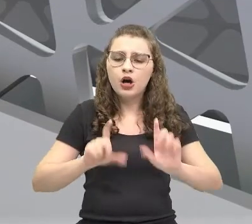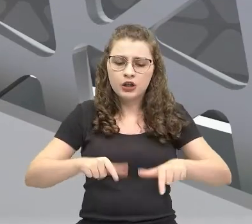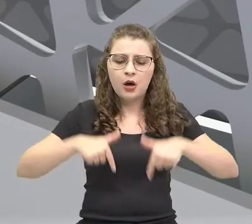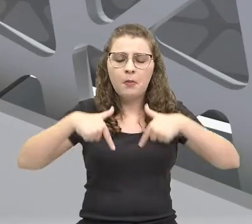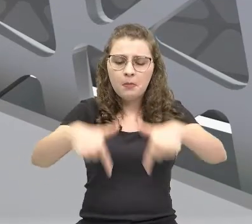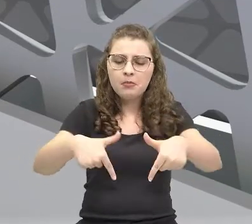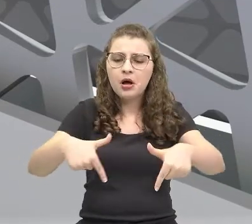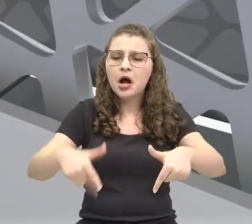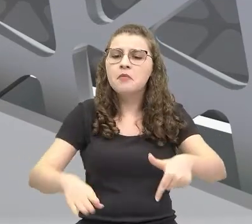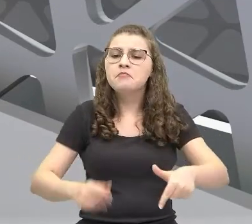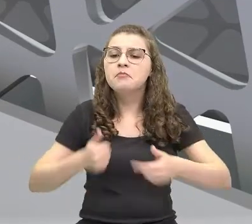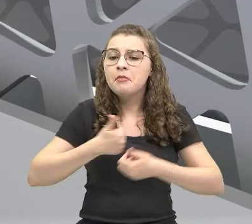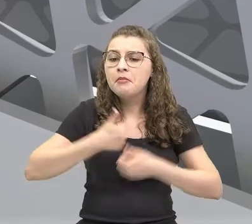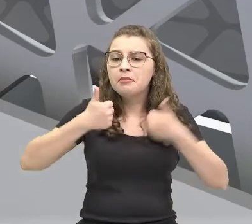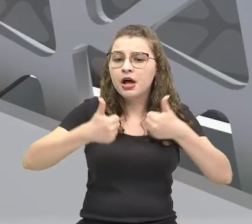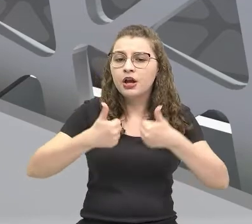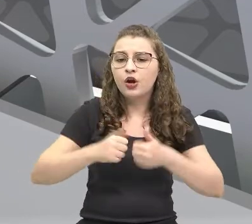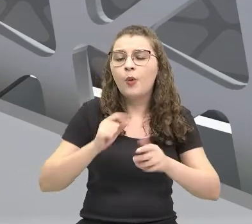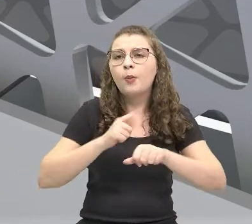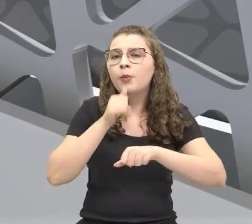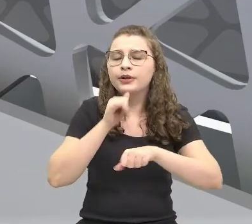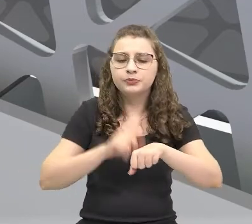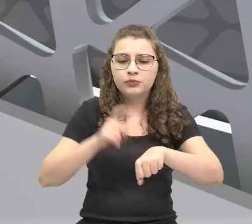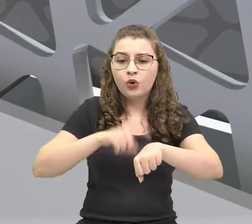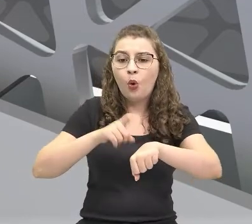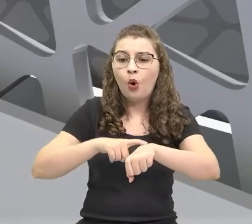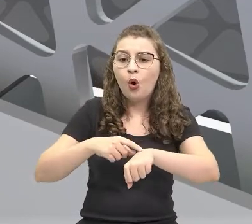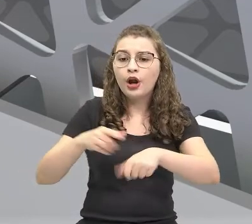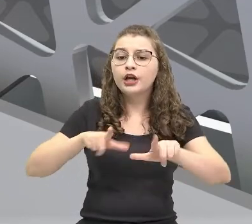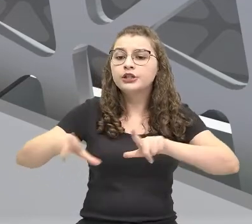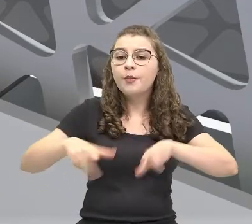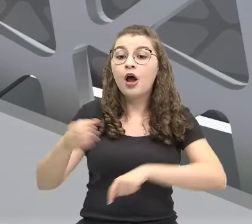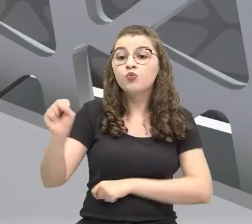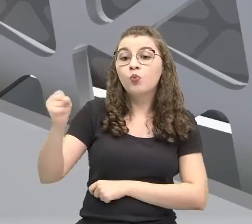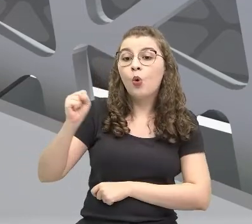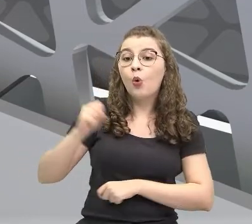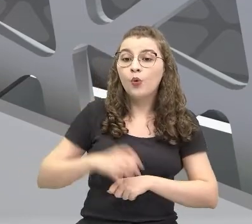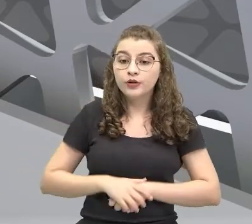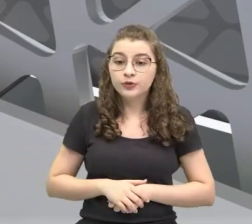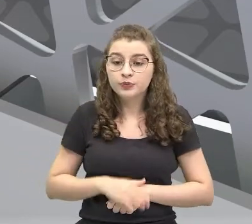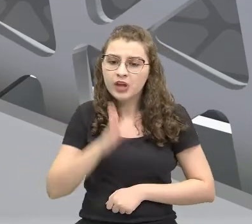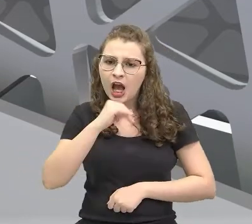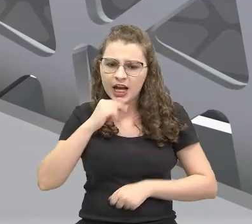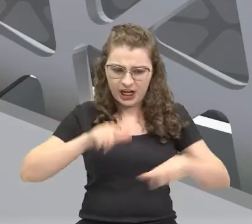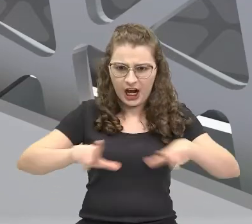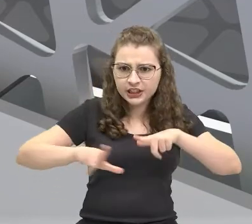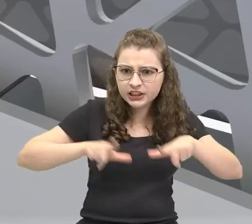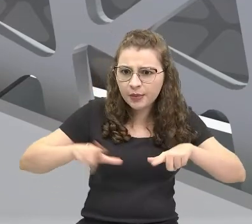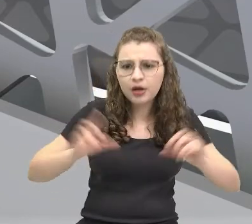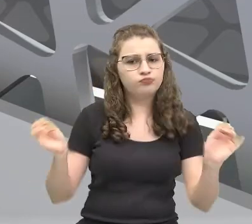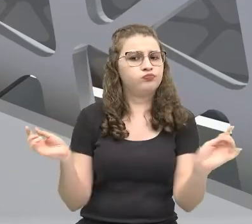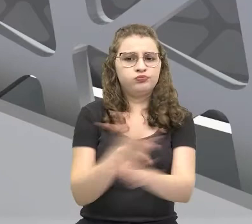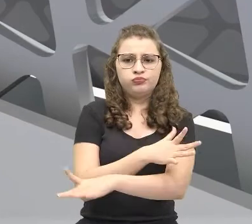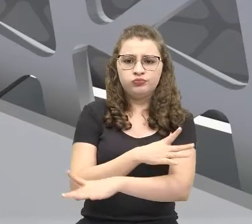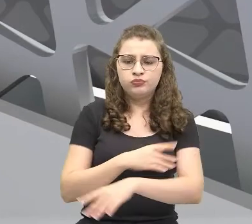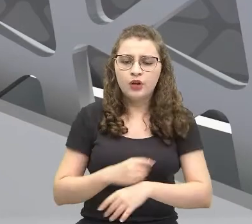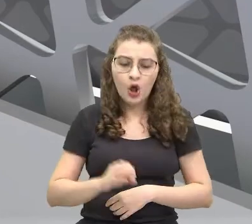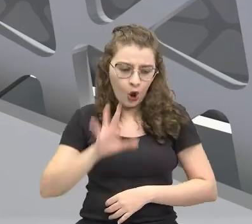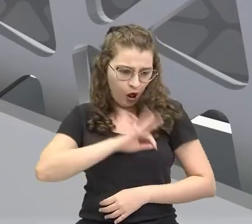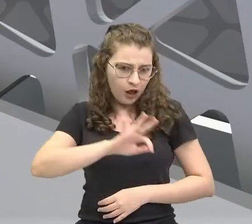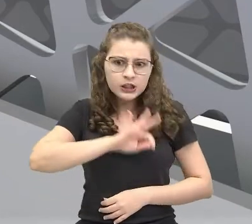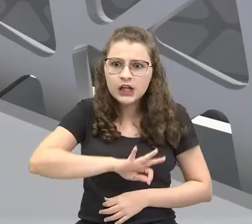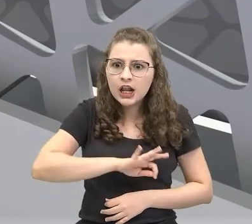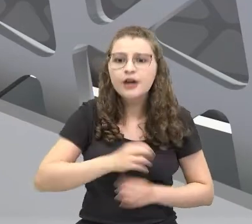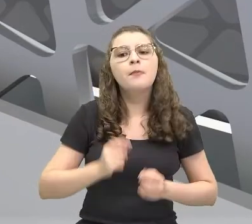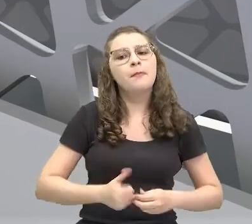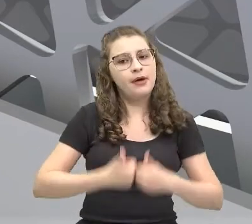vão reivindicar 8 horas de trabalho por dia, o fim do trabalho infantil, melhores